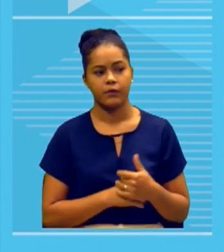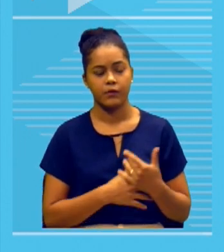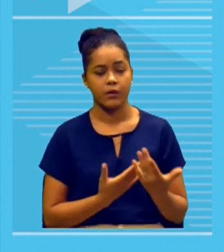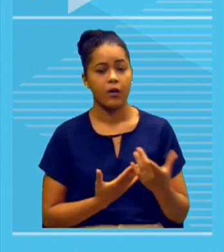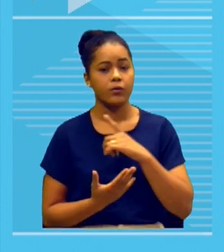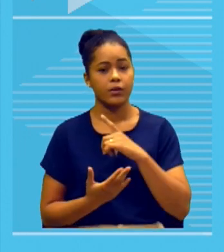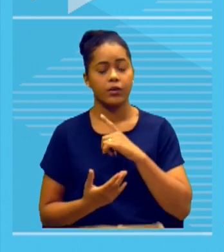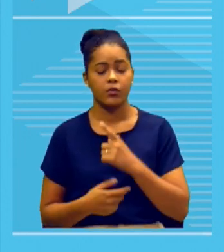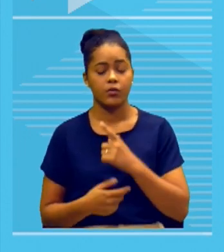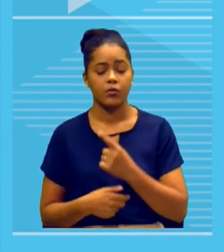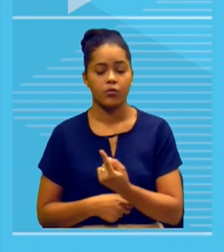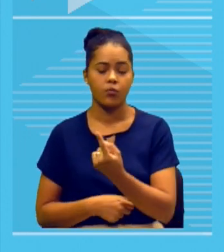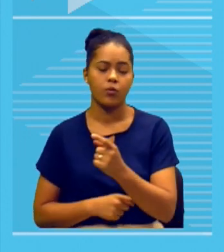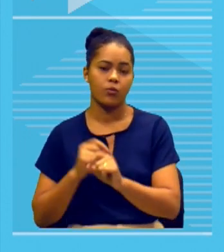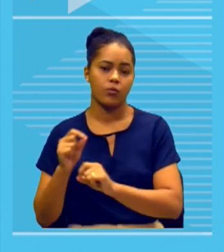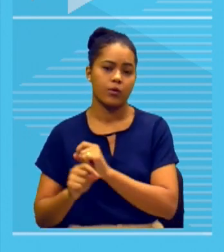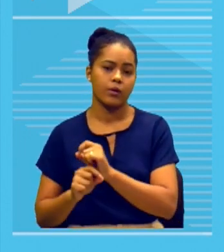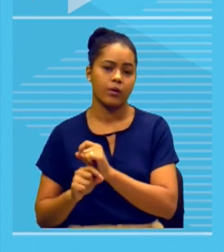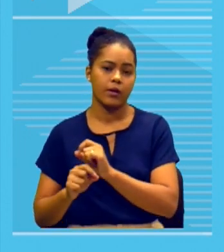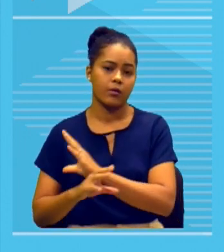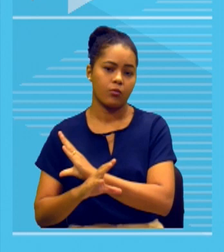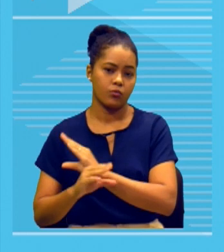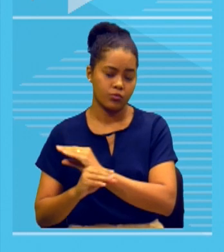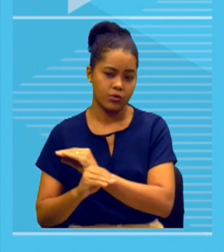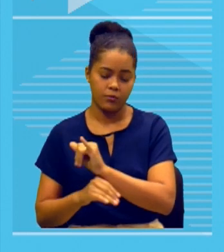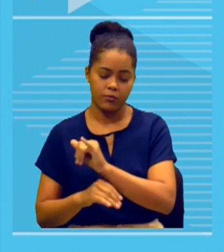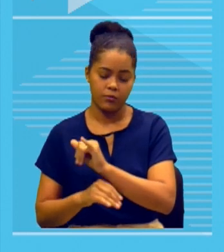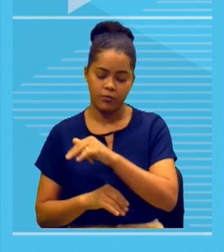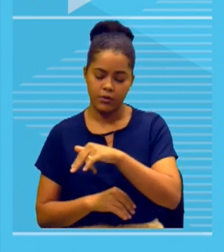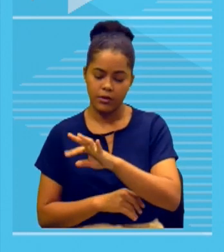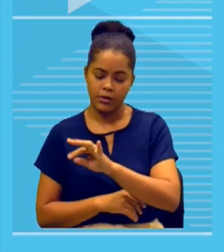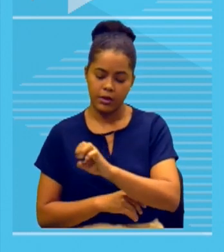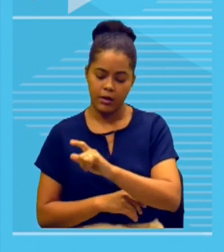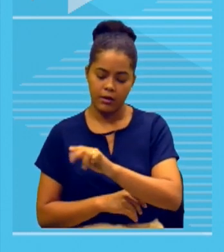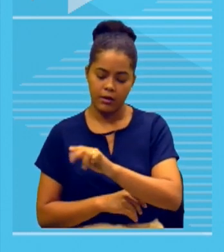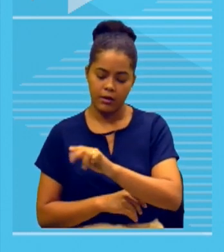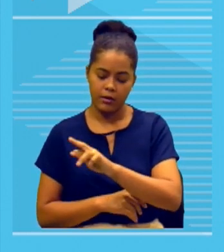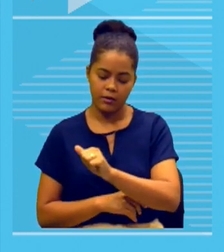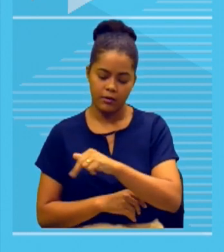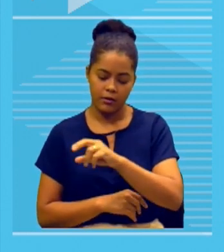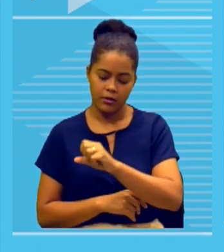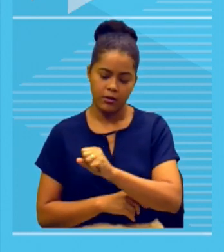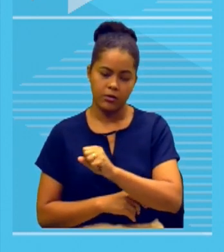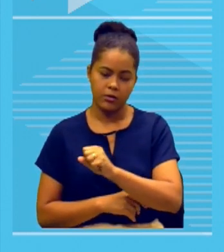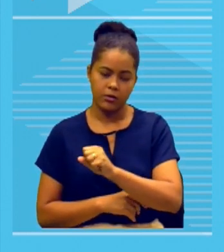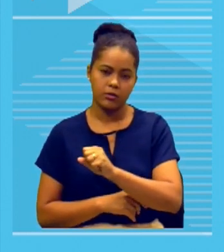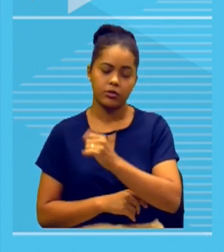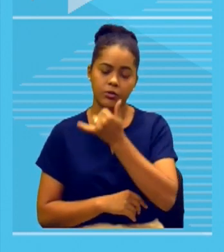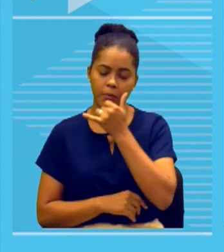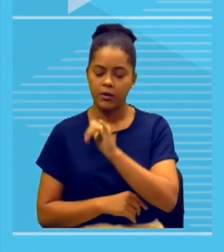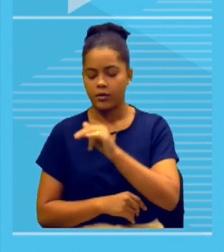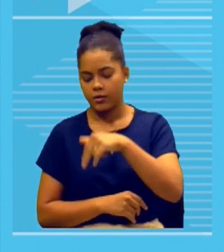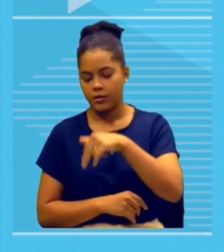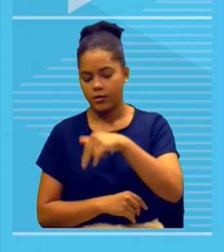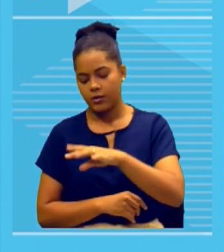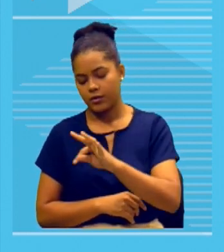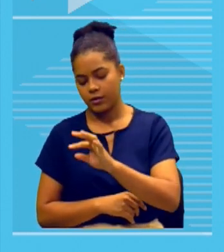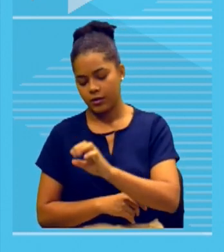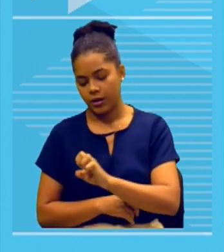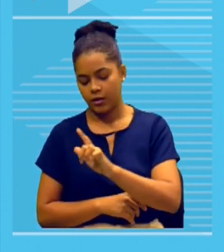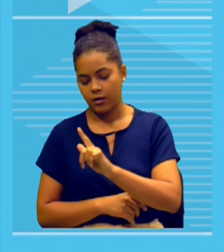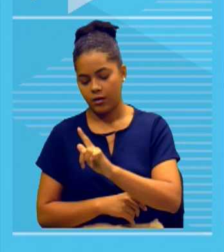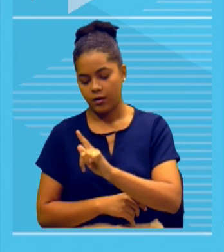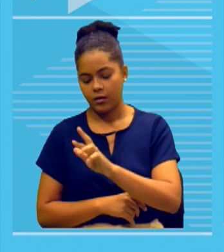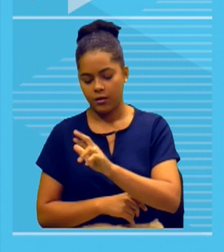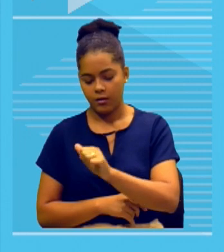circunstancial é a conjunção integrante o que ela vai introduzir a oração subordinada substantiva